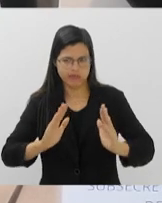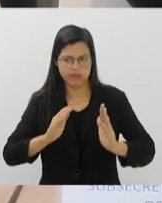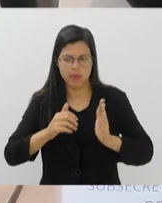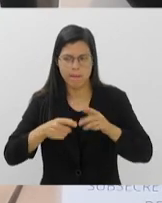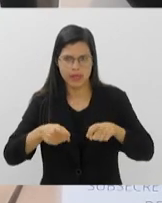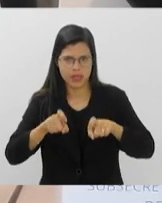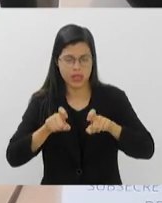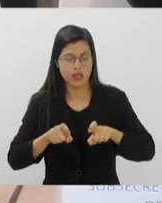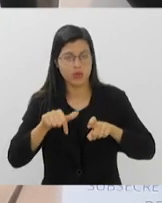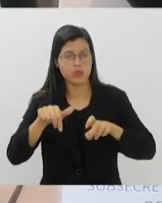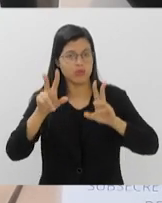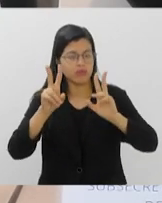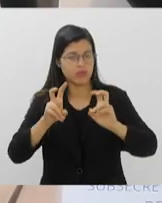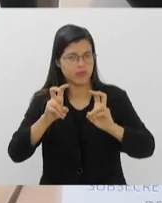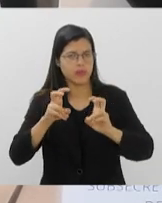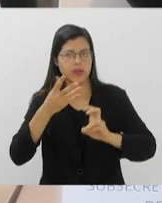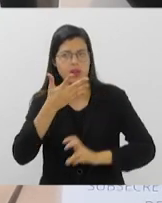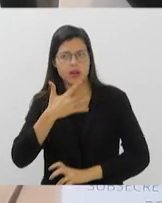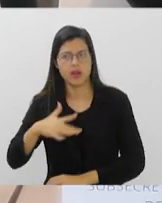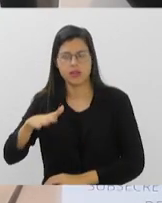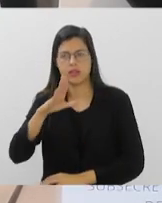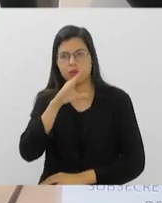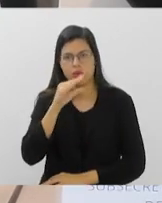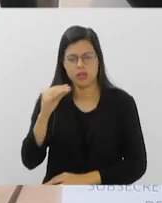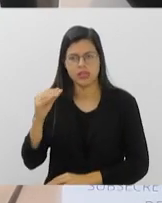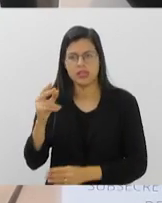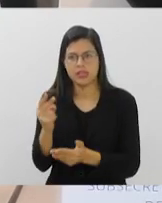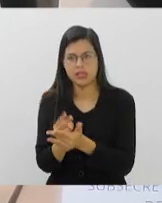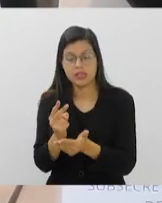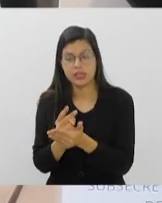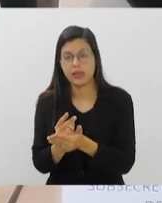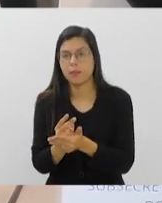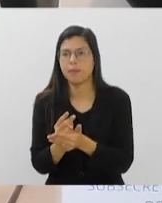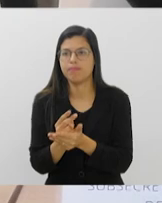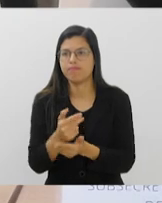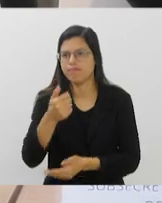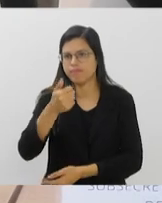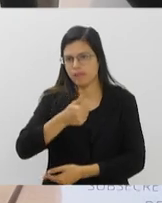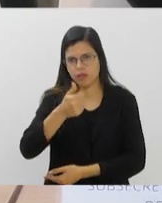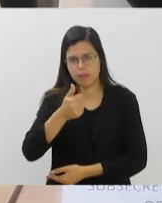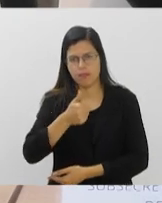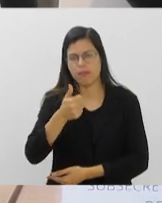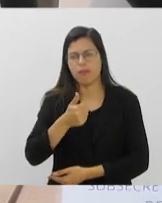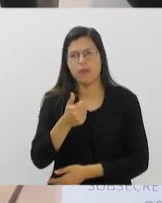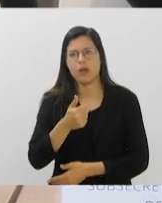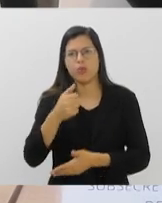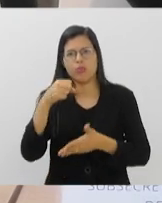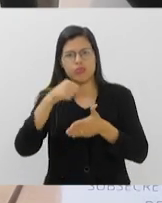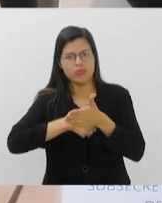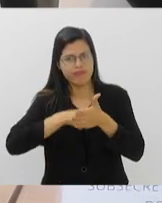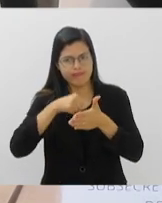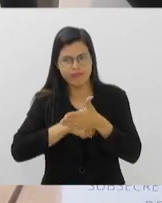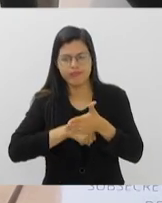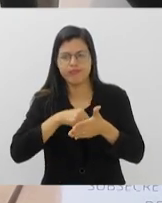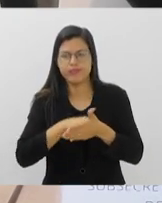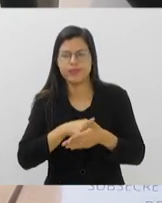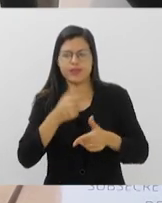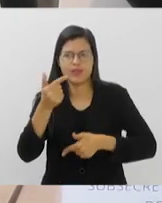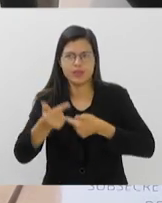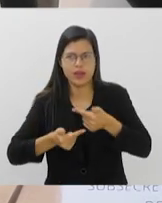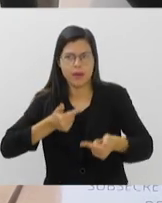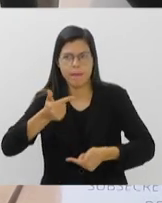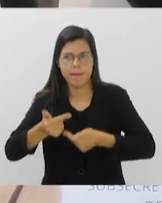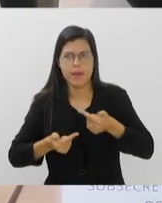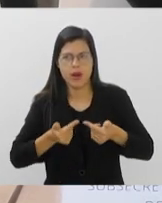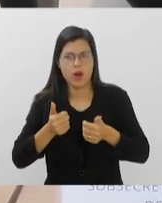Adolescente sempre foi o primeiro das minhas questões de luta e de trabalho né então a gente